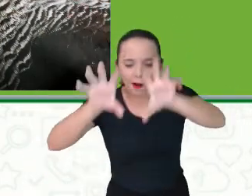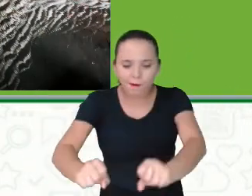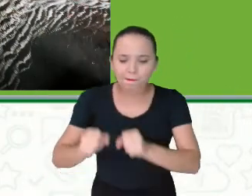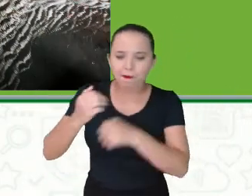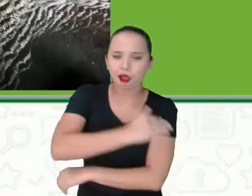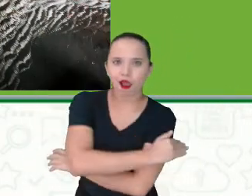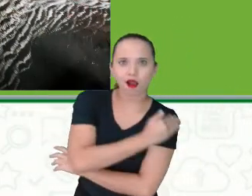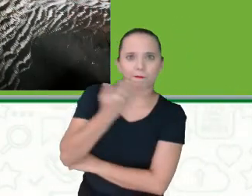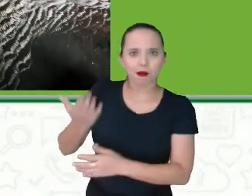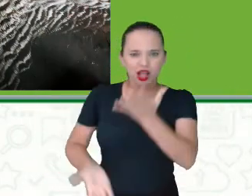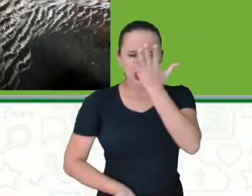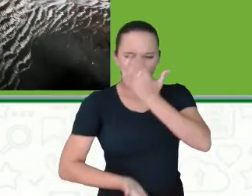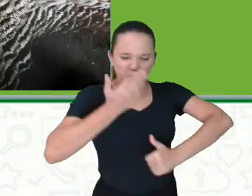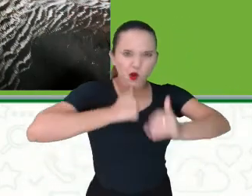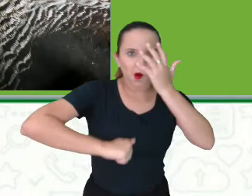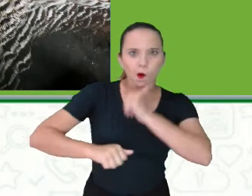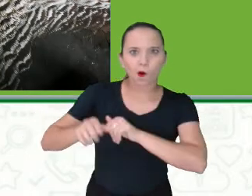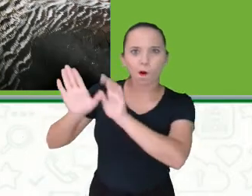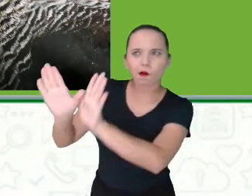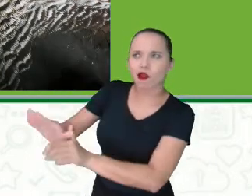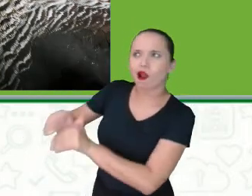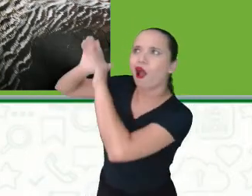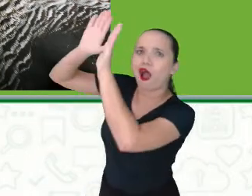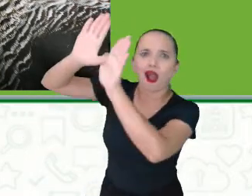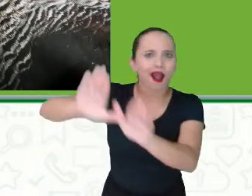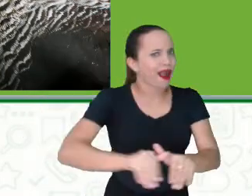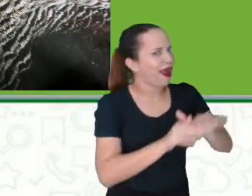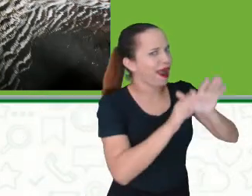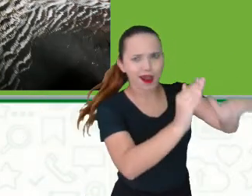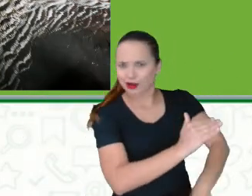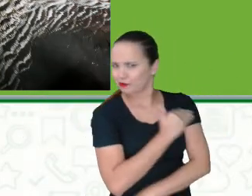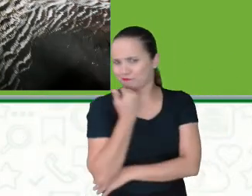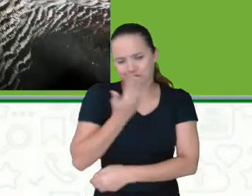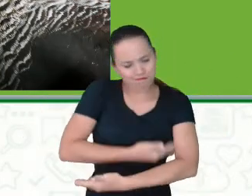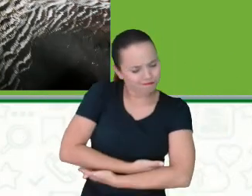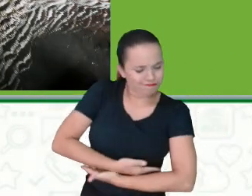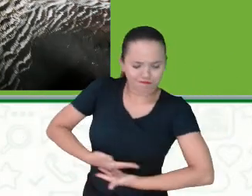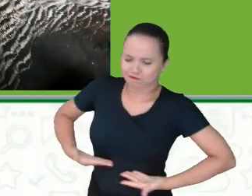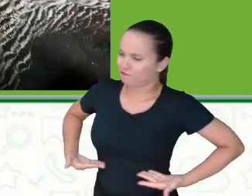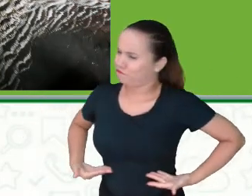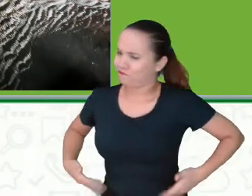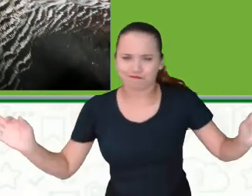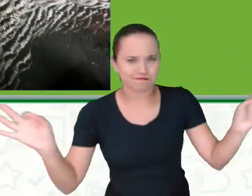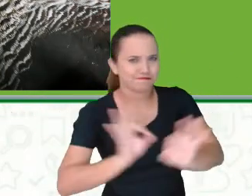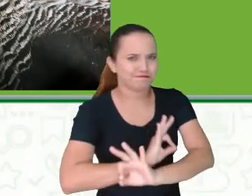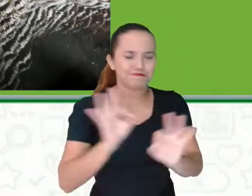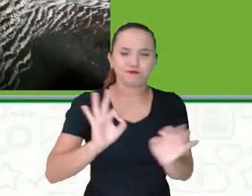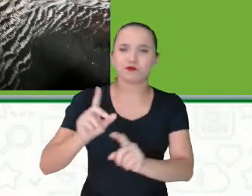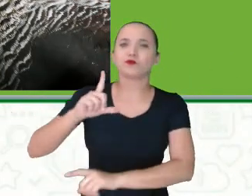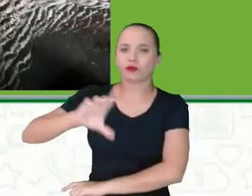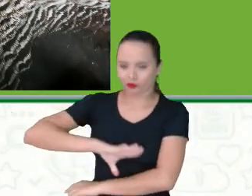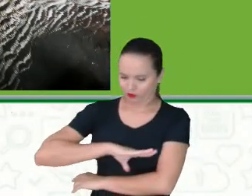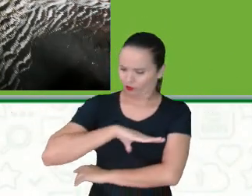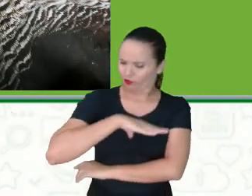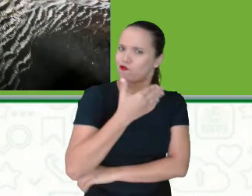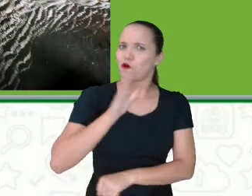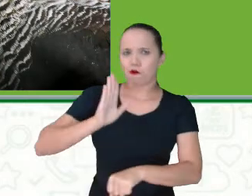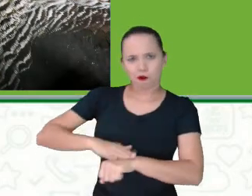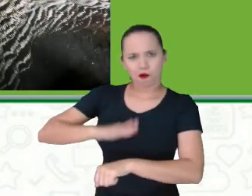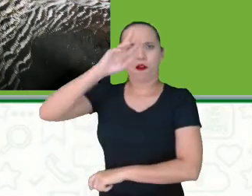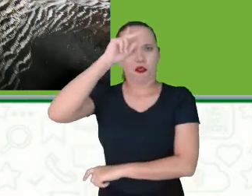come. Carcará, não vai morrer de fome. Carcará, mais coragem do que